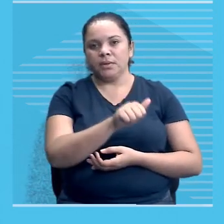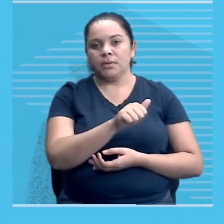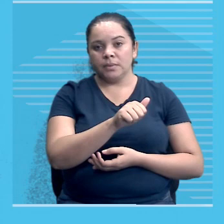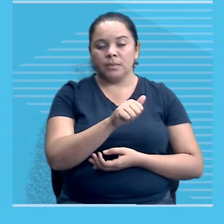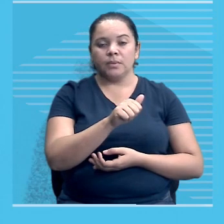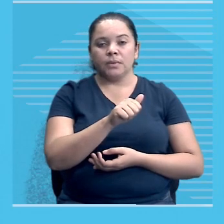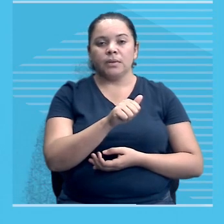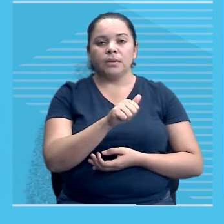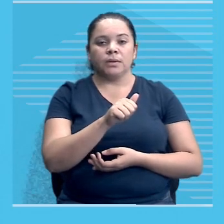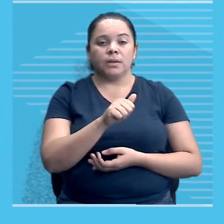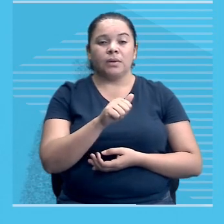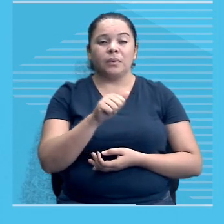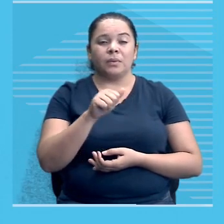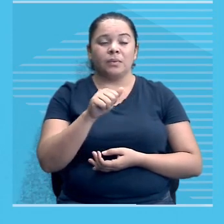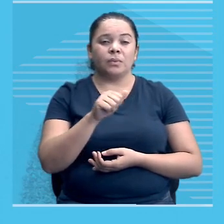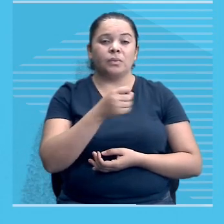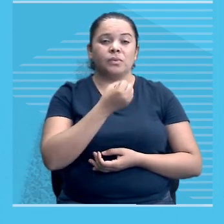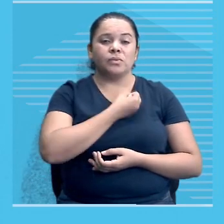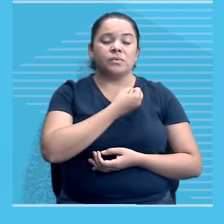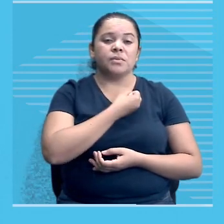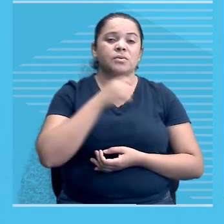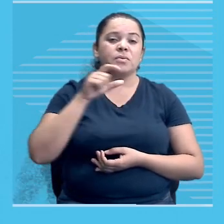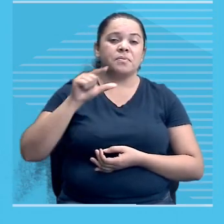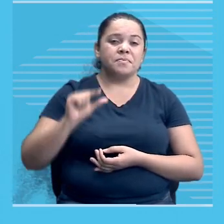menor número possível